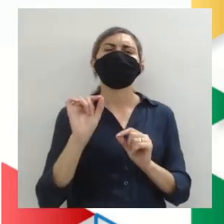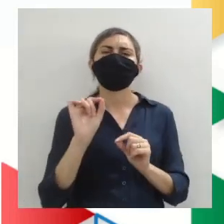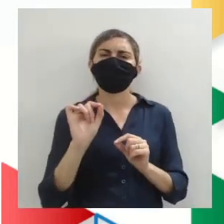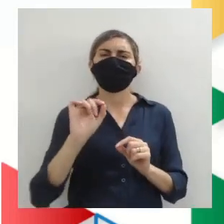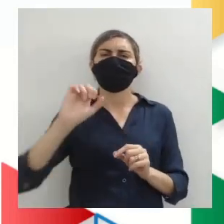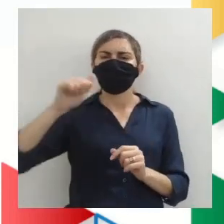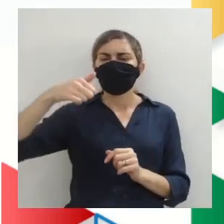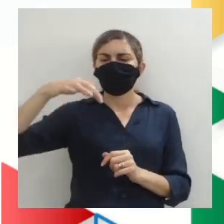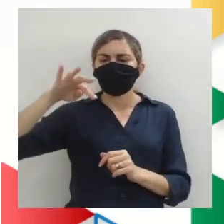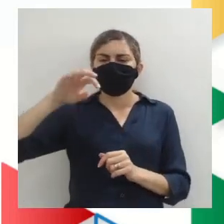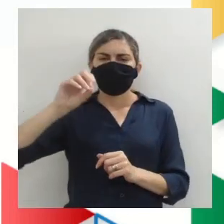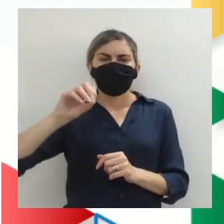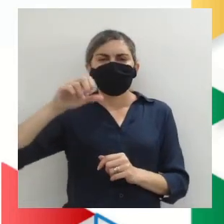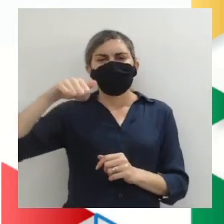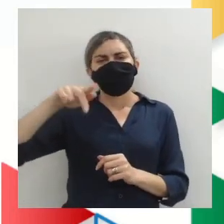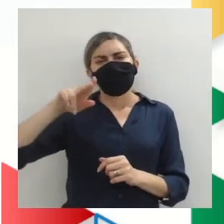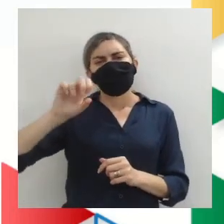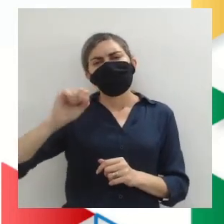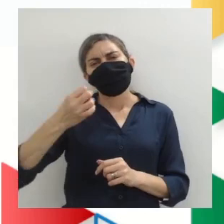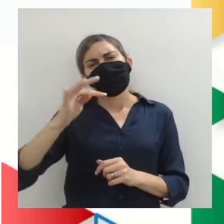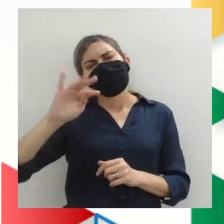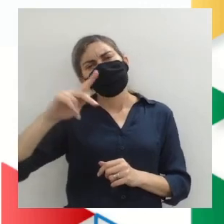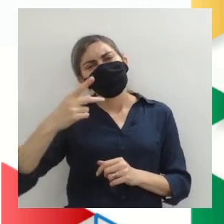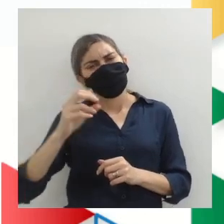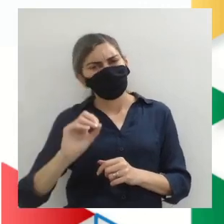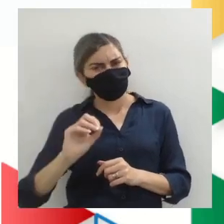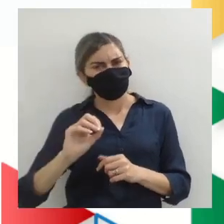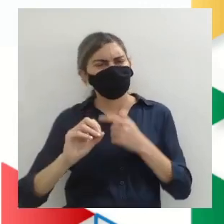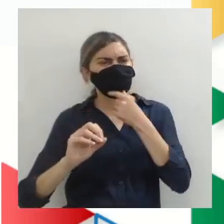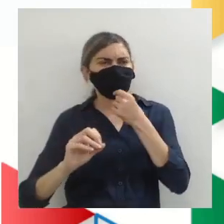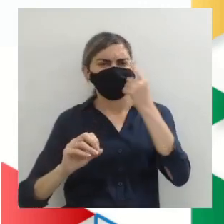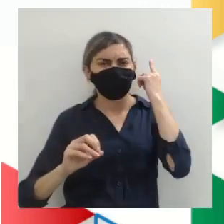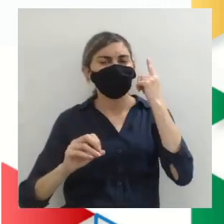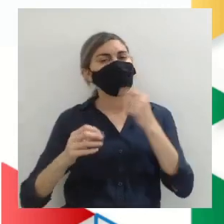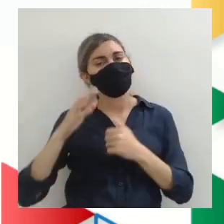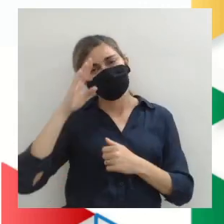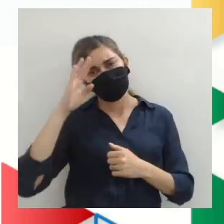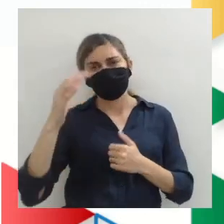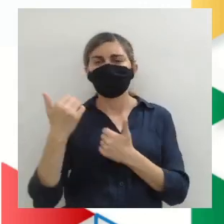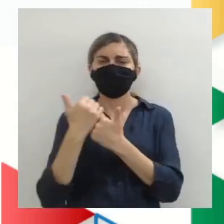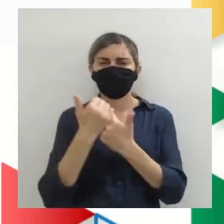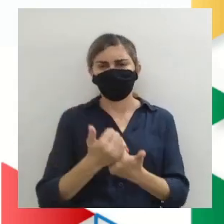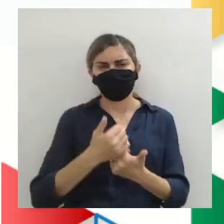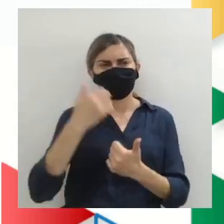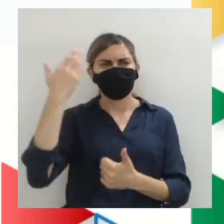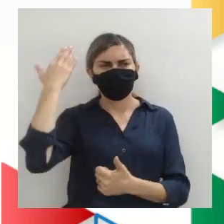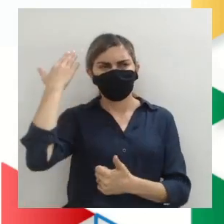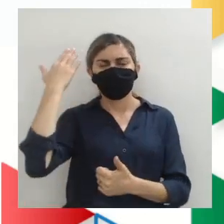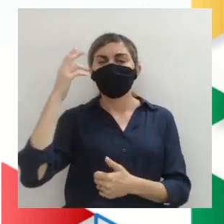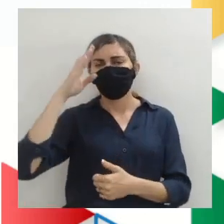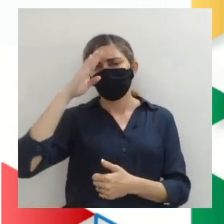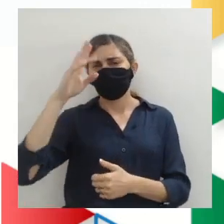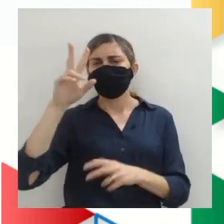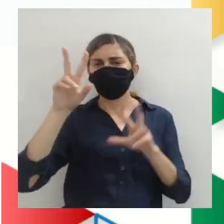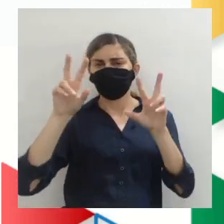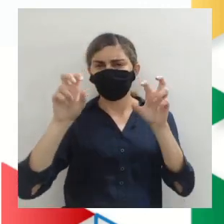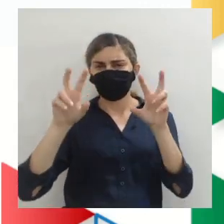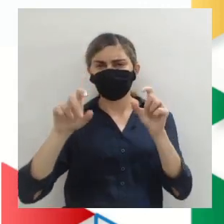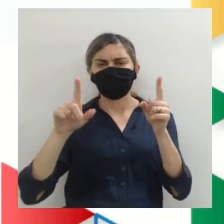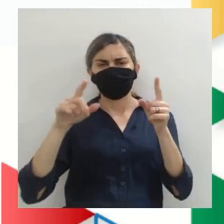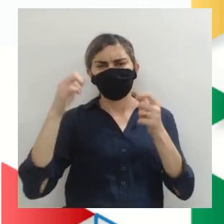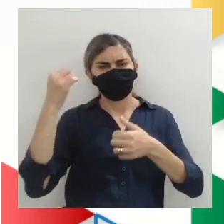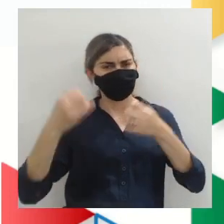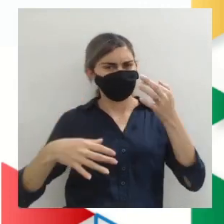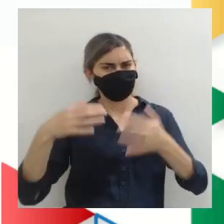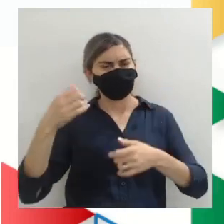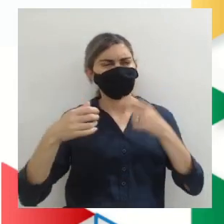Santo Agostinho? Foi o principal representante da patrística. Os principais temas explorados